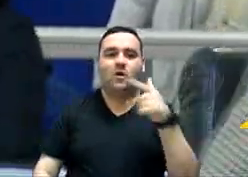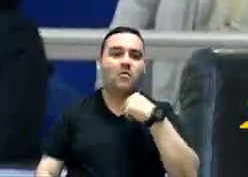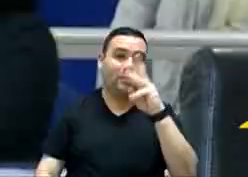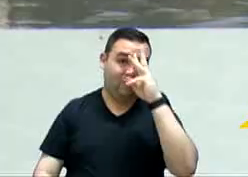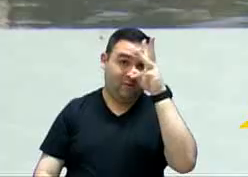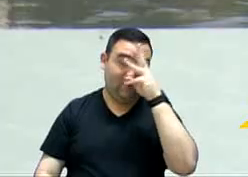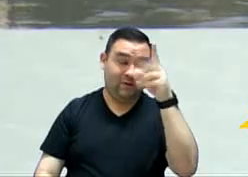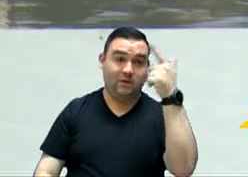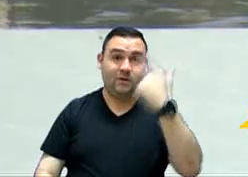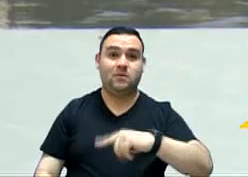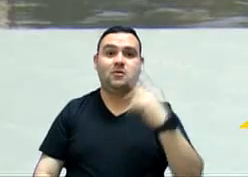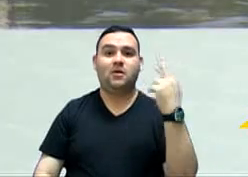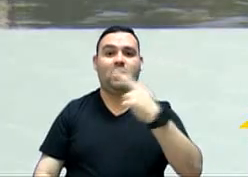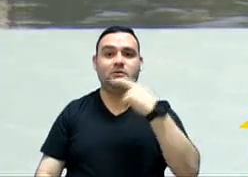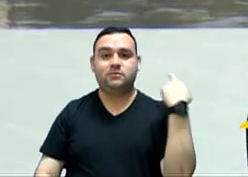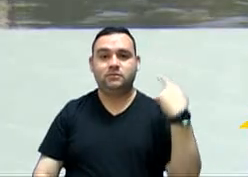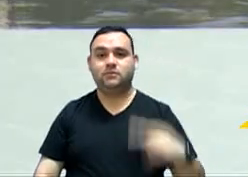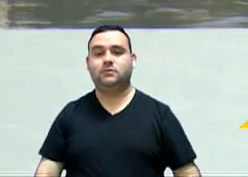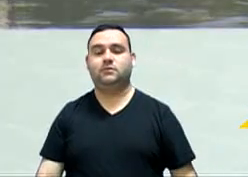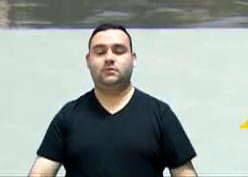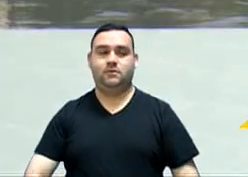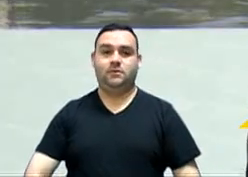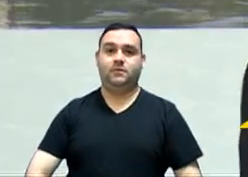Vanderlei Diogo e depois Rodrigo Manga.